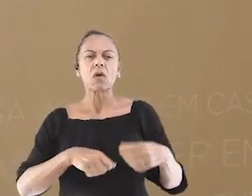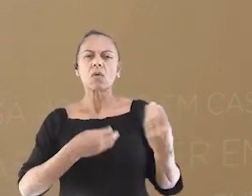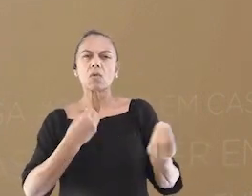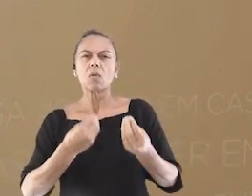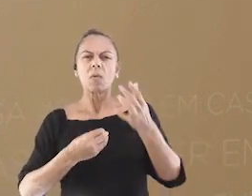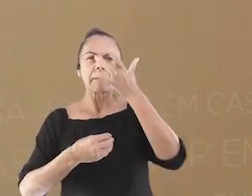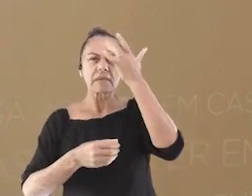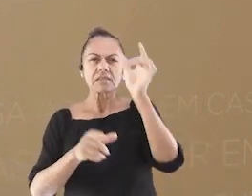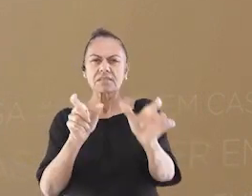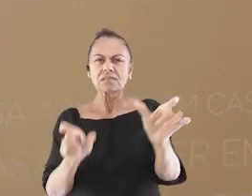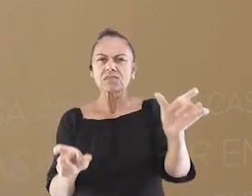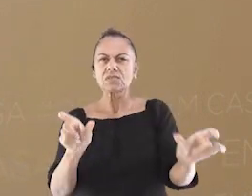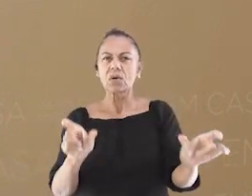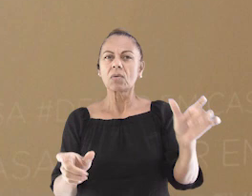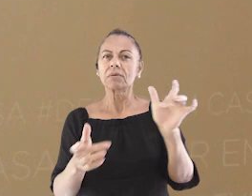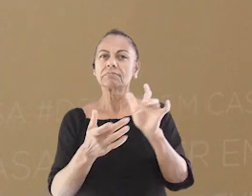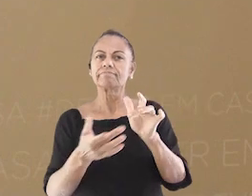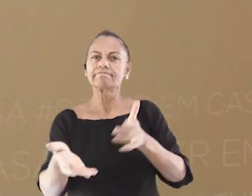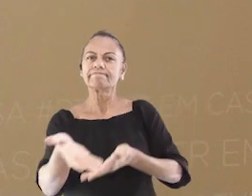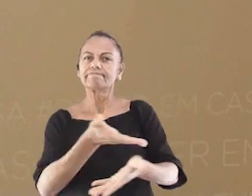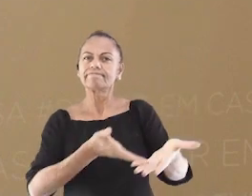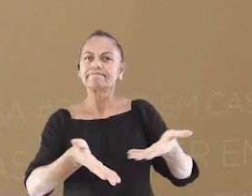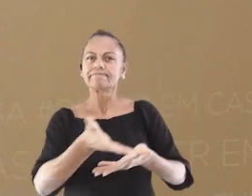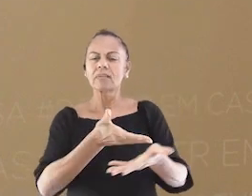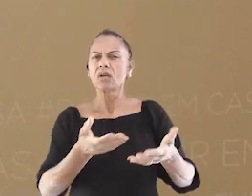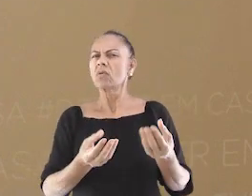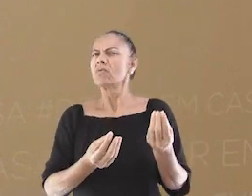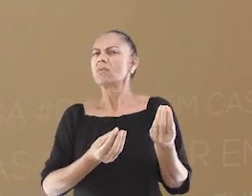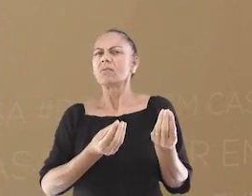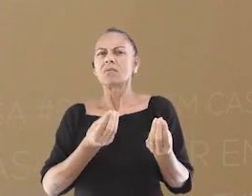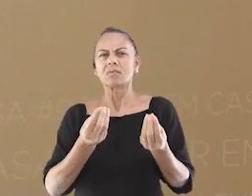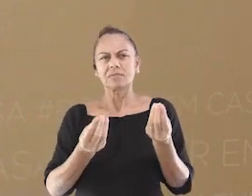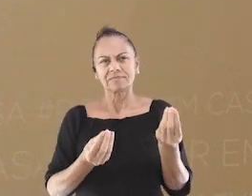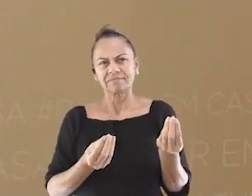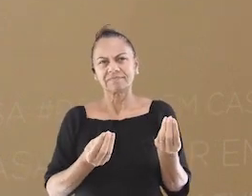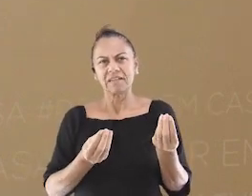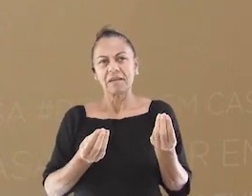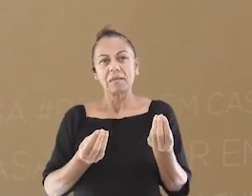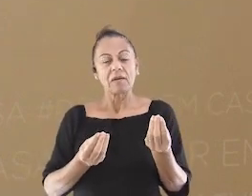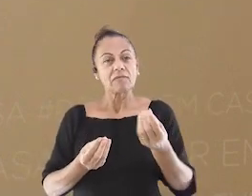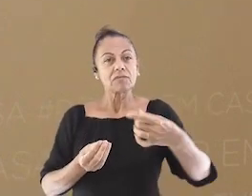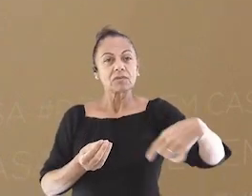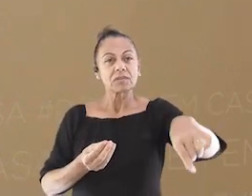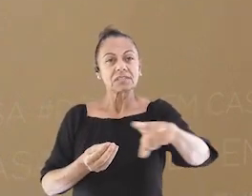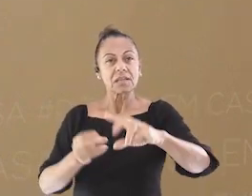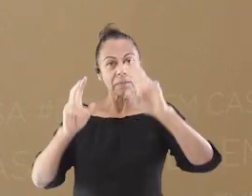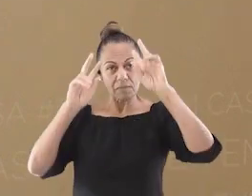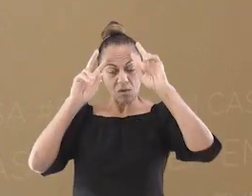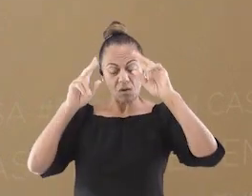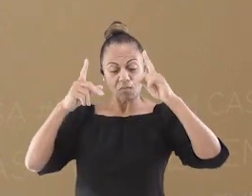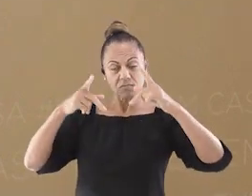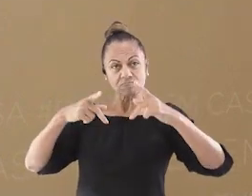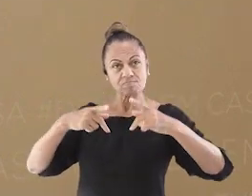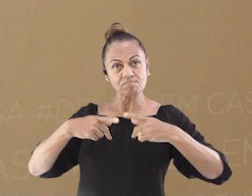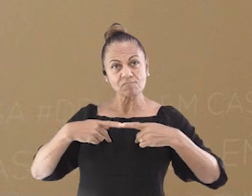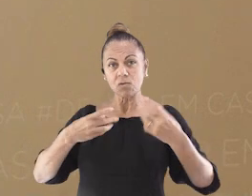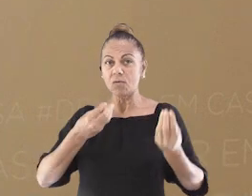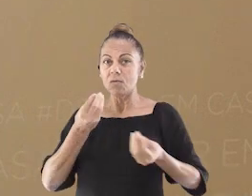desempenho e a maneira como interage com as pessoas pode ser um bom caminho para o